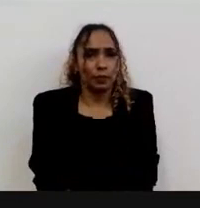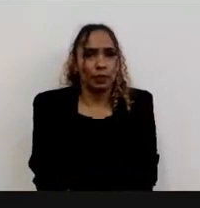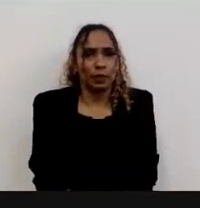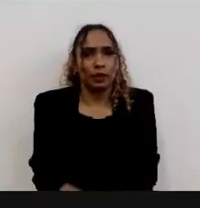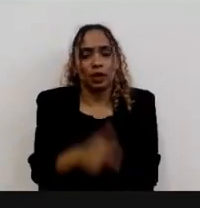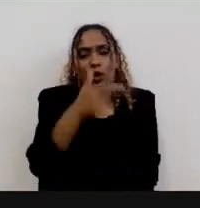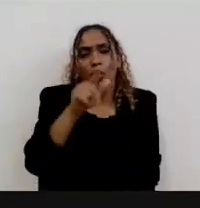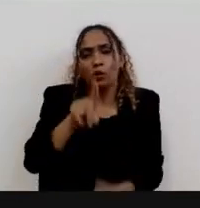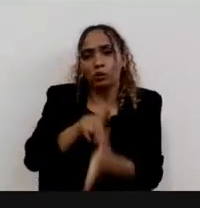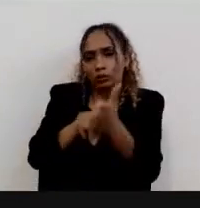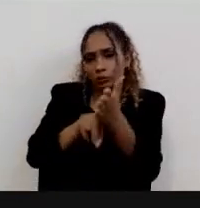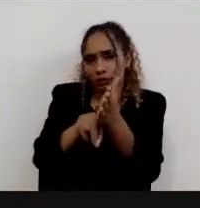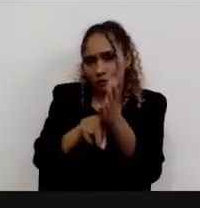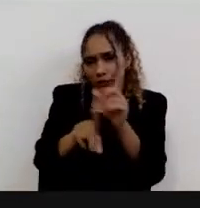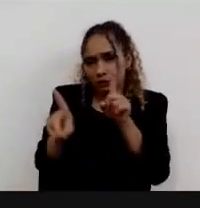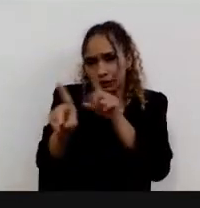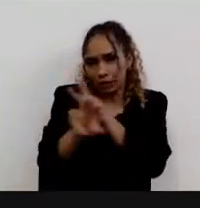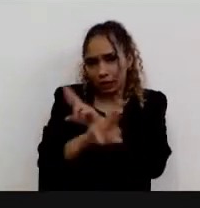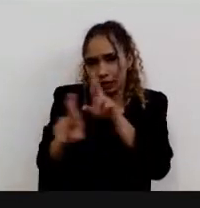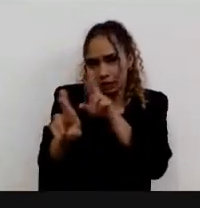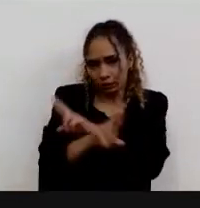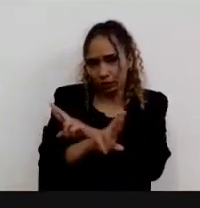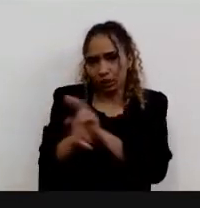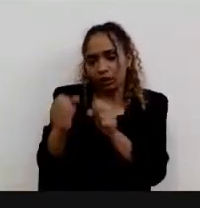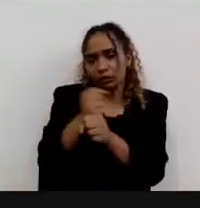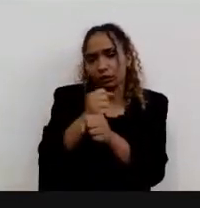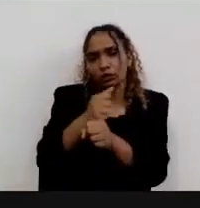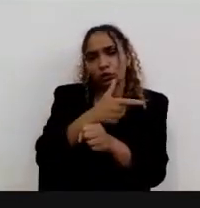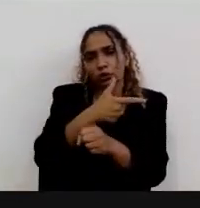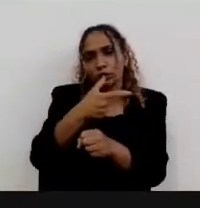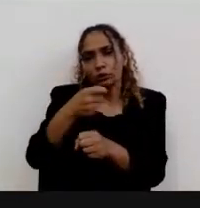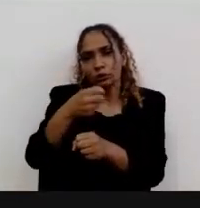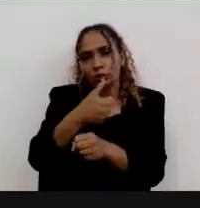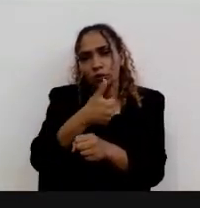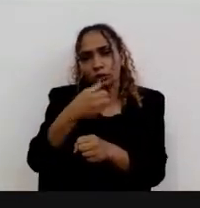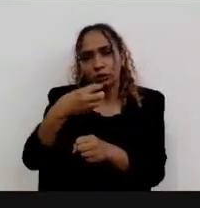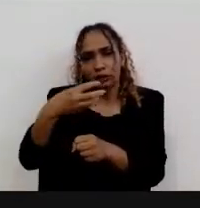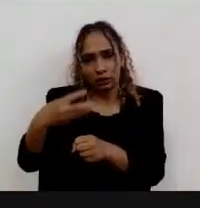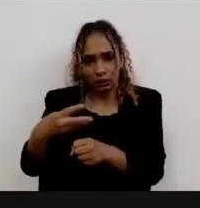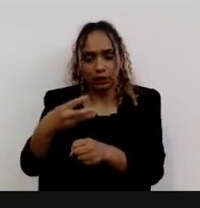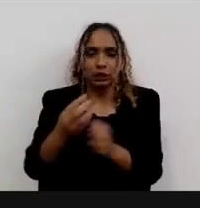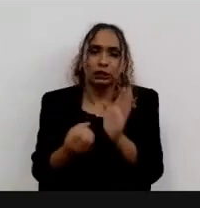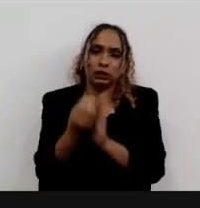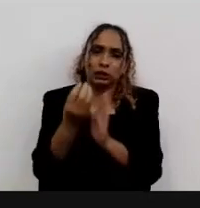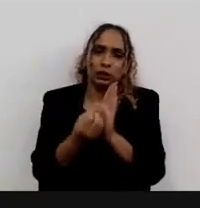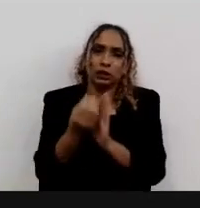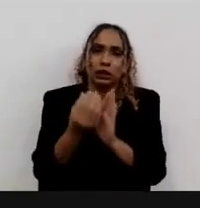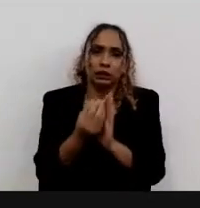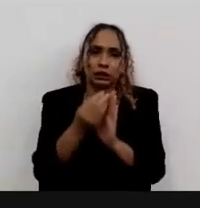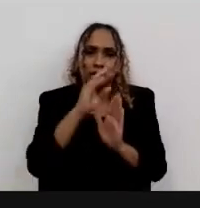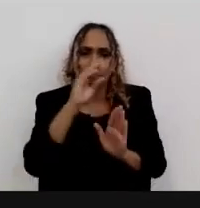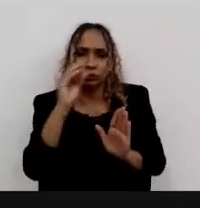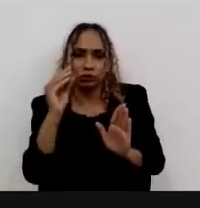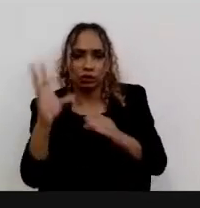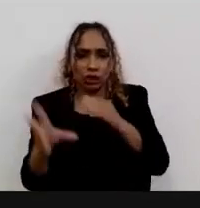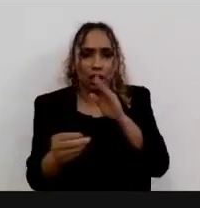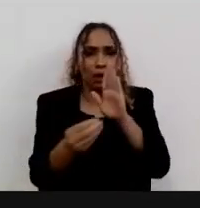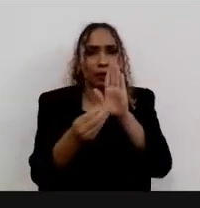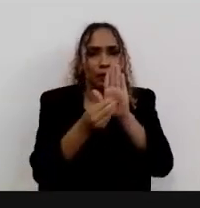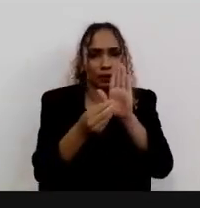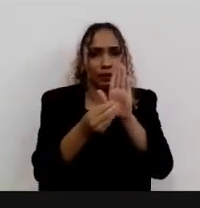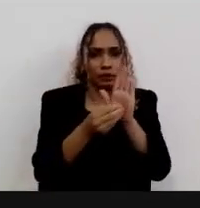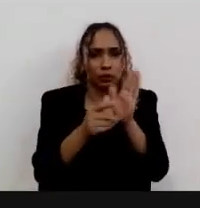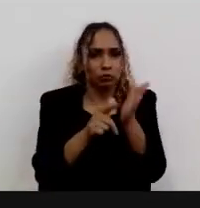Uma outra pesquisa relacionada do Assunção, de 2013, que ele fala da criação de perfil de aplicação com folhas de